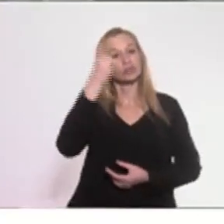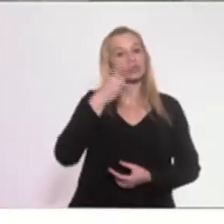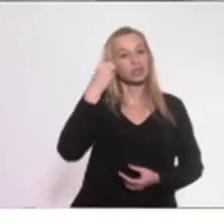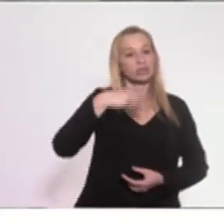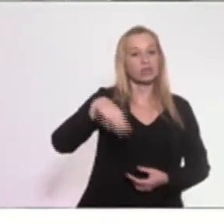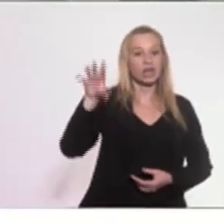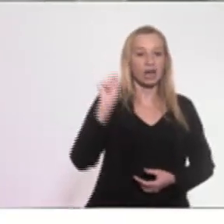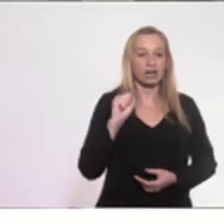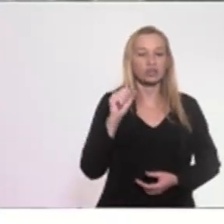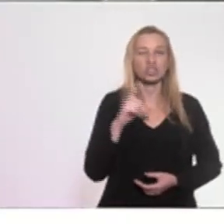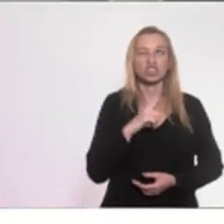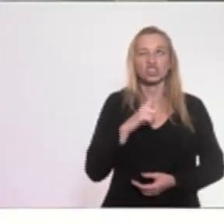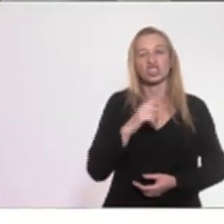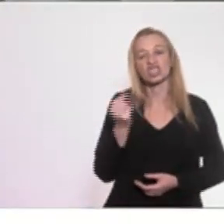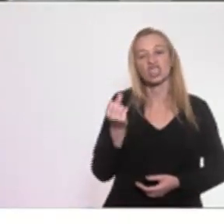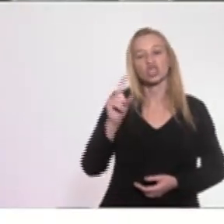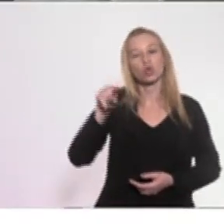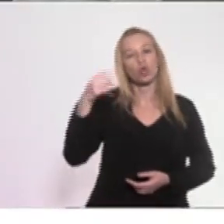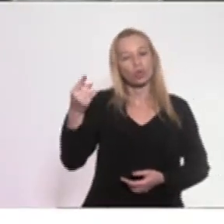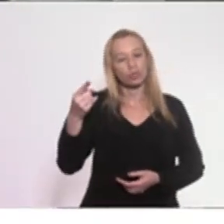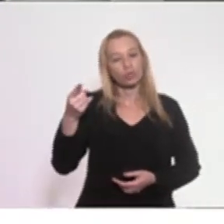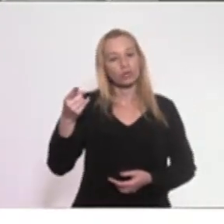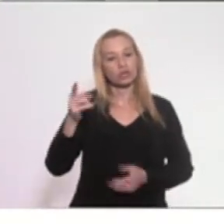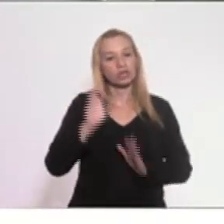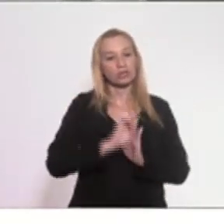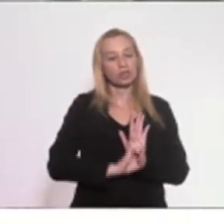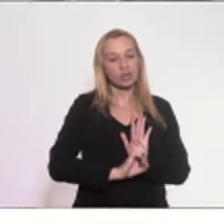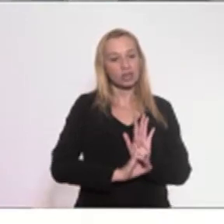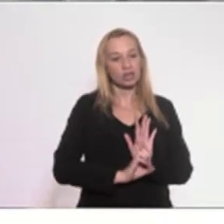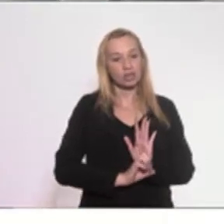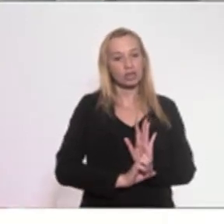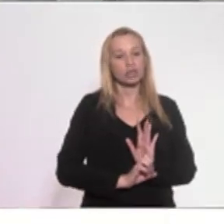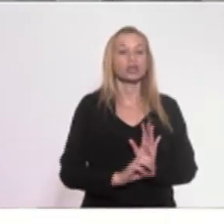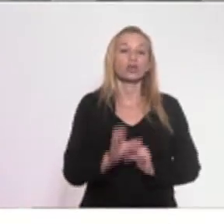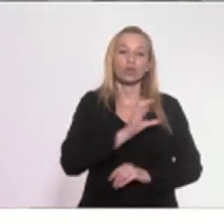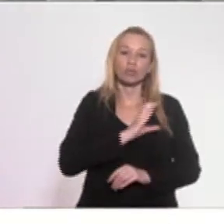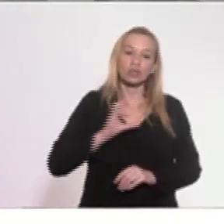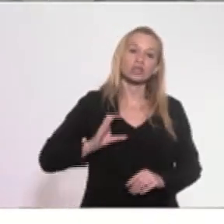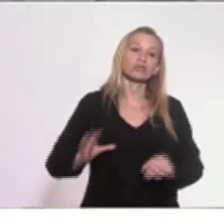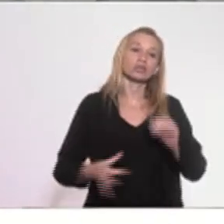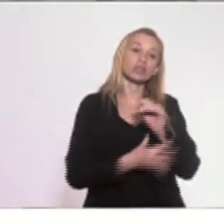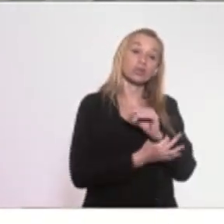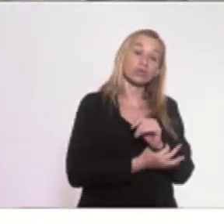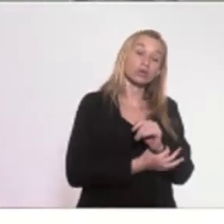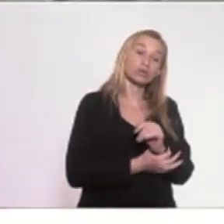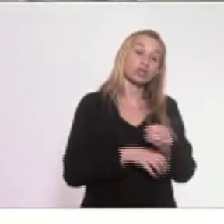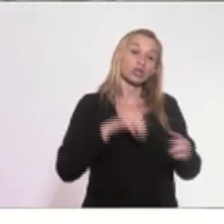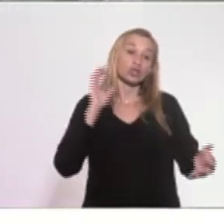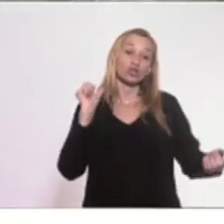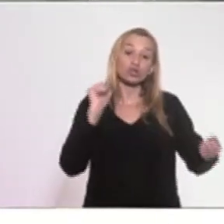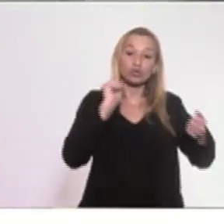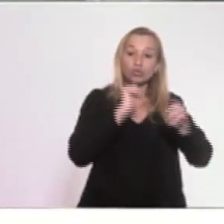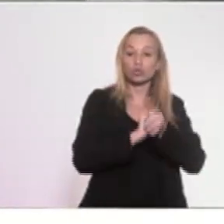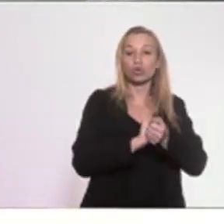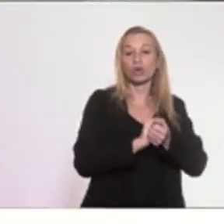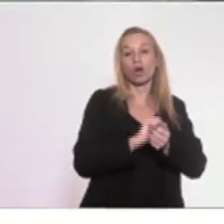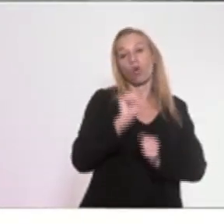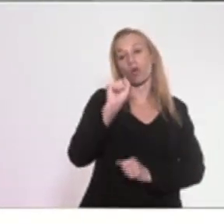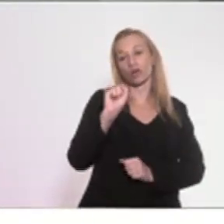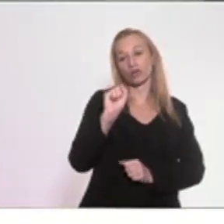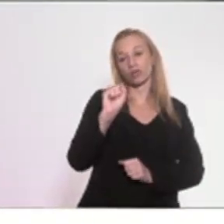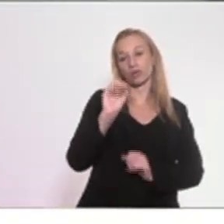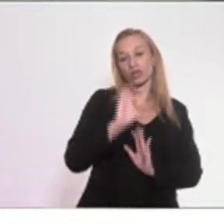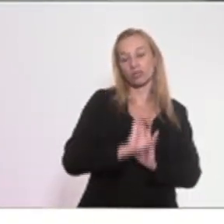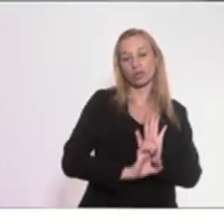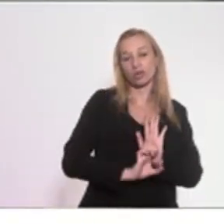Augusto, que tinha seis outras emendas, em seu parecer pela Comissão de Segurança, incorporou essas 8 emendas